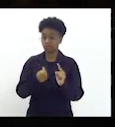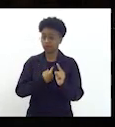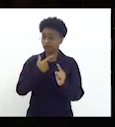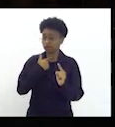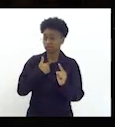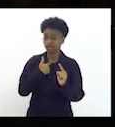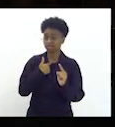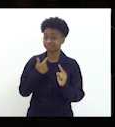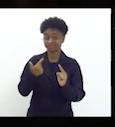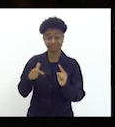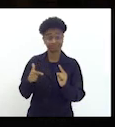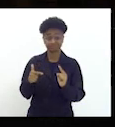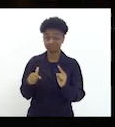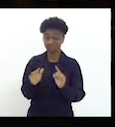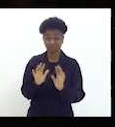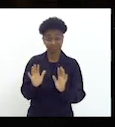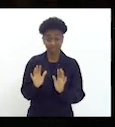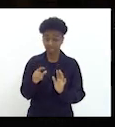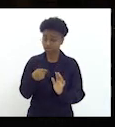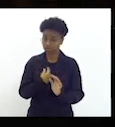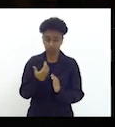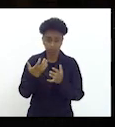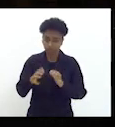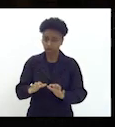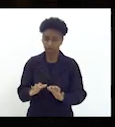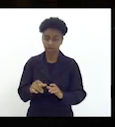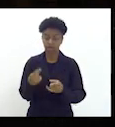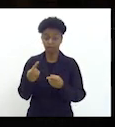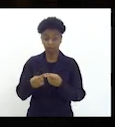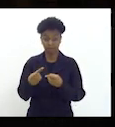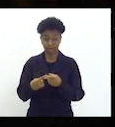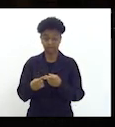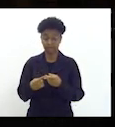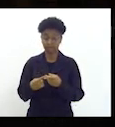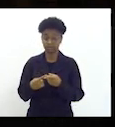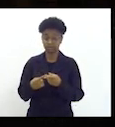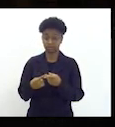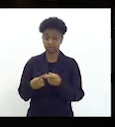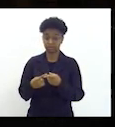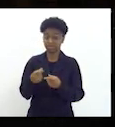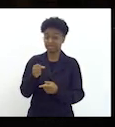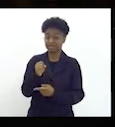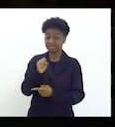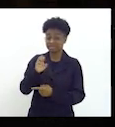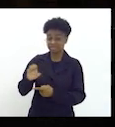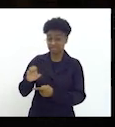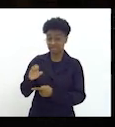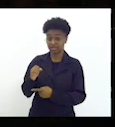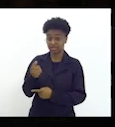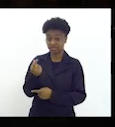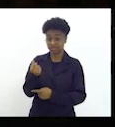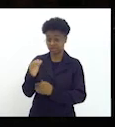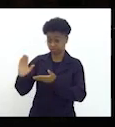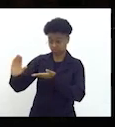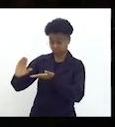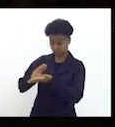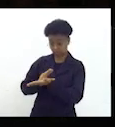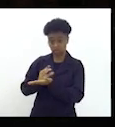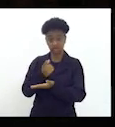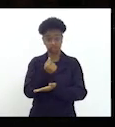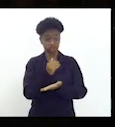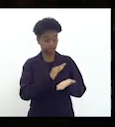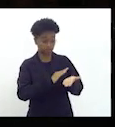isso porque quando a receita já empata com a despesa